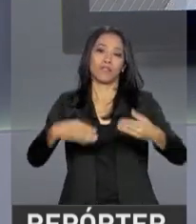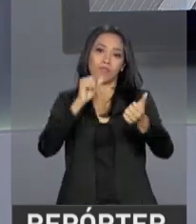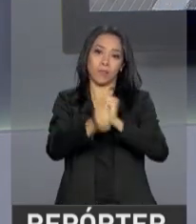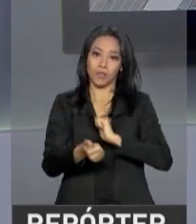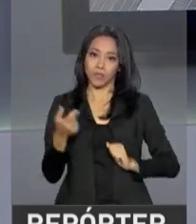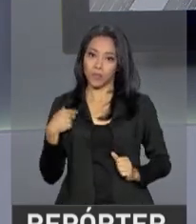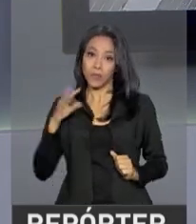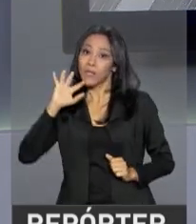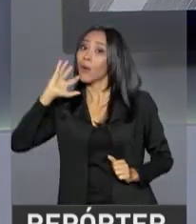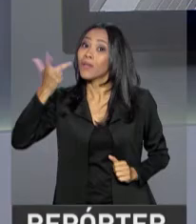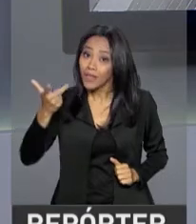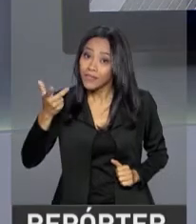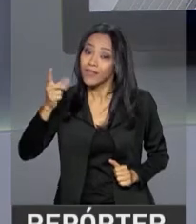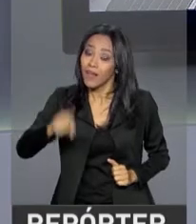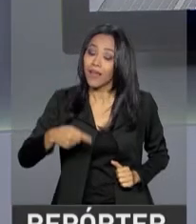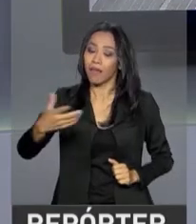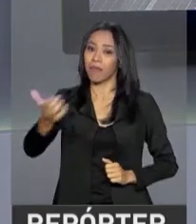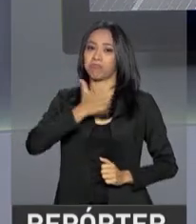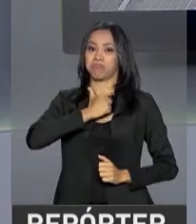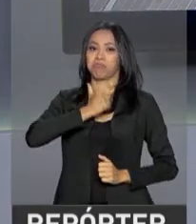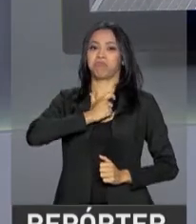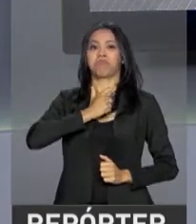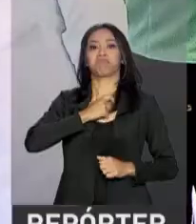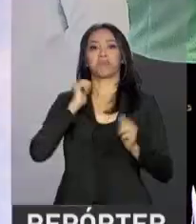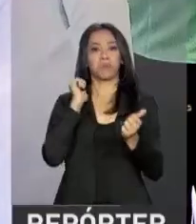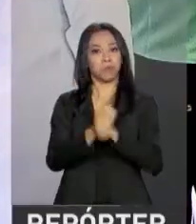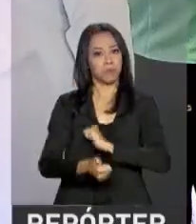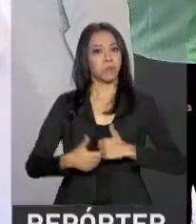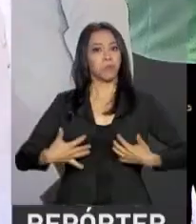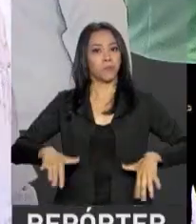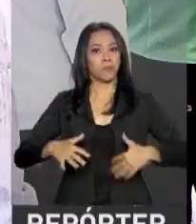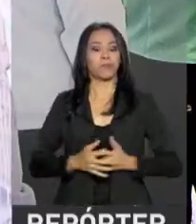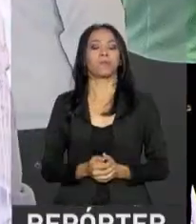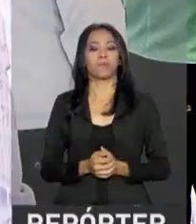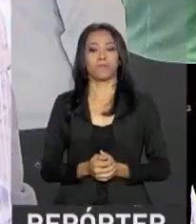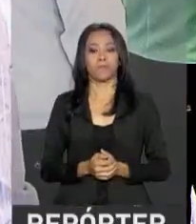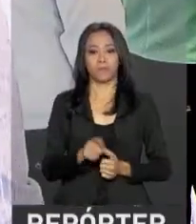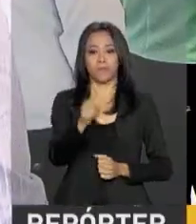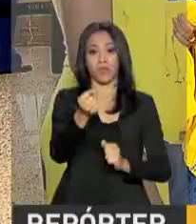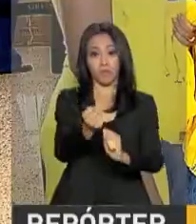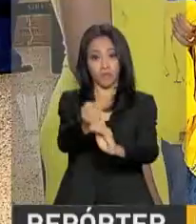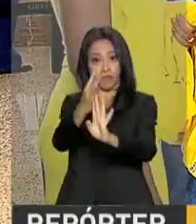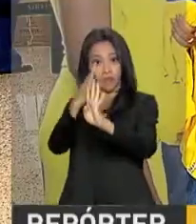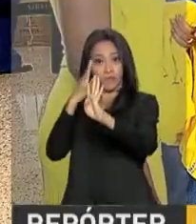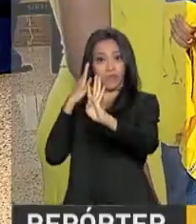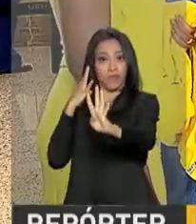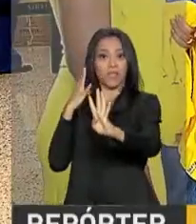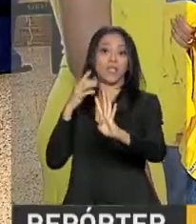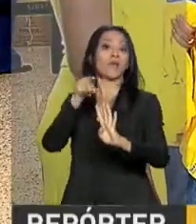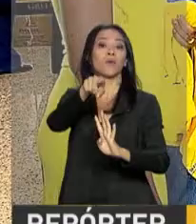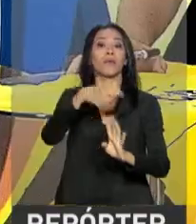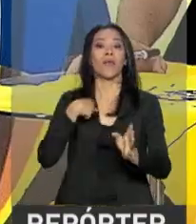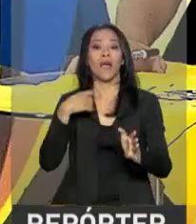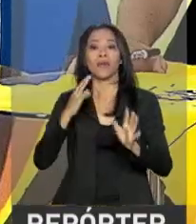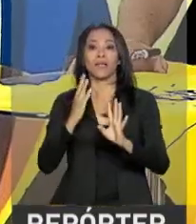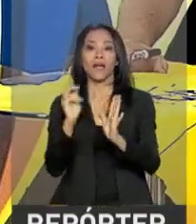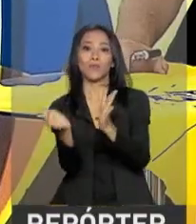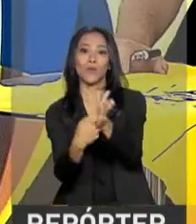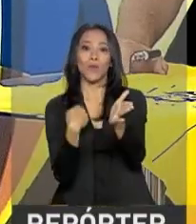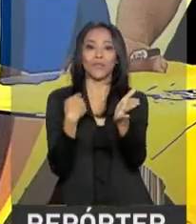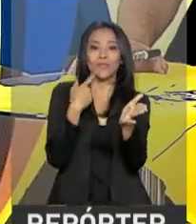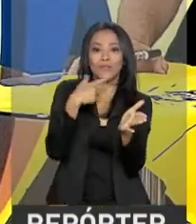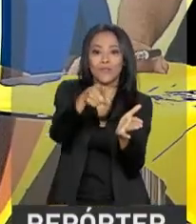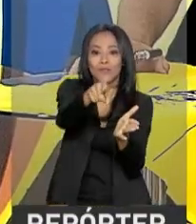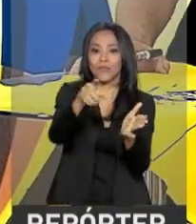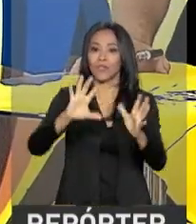resultado atletas com medalhas olímpicas fila em brasília para pegar um autógrafo da dupla